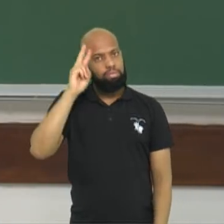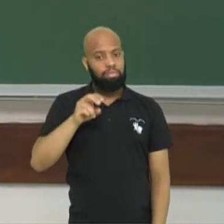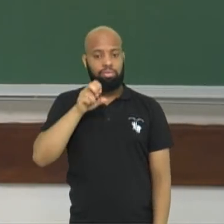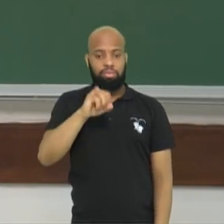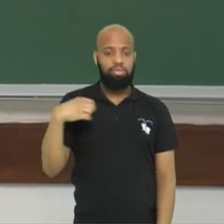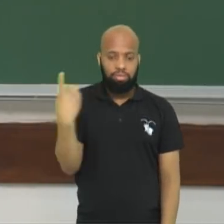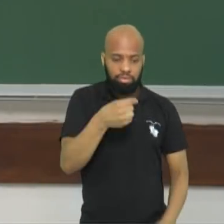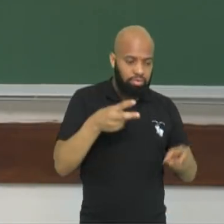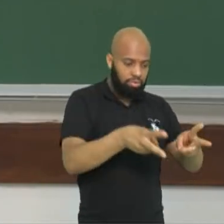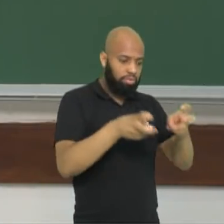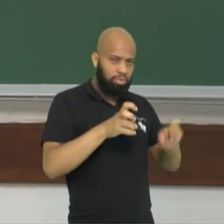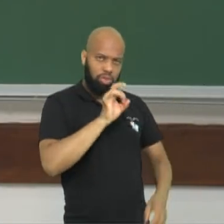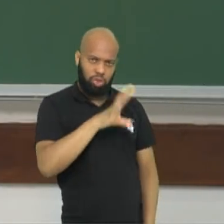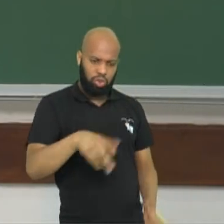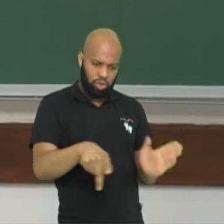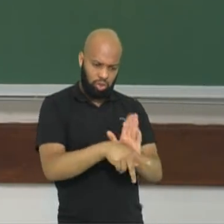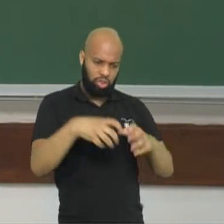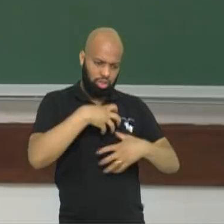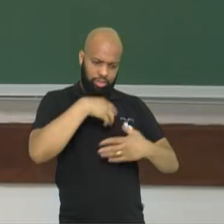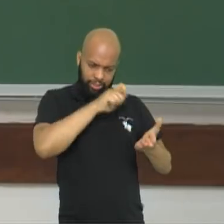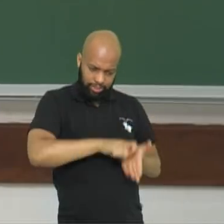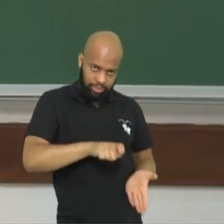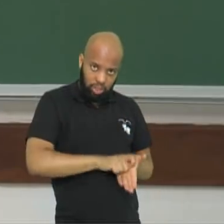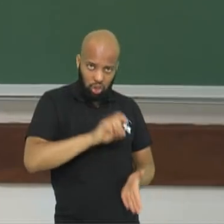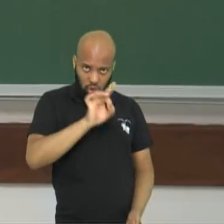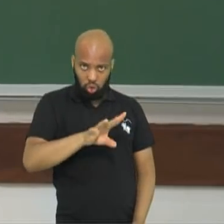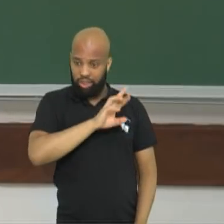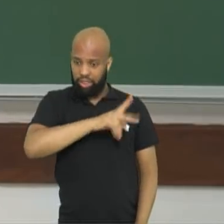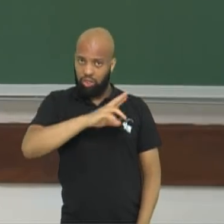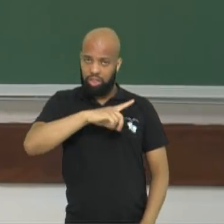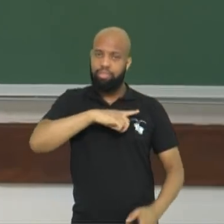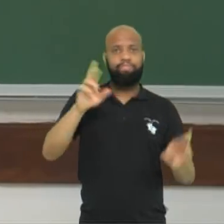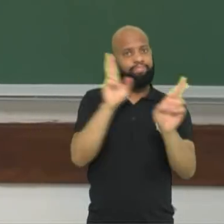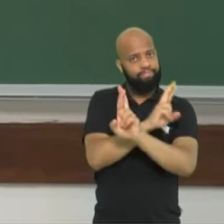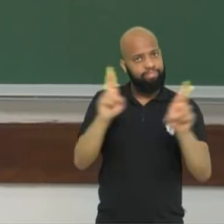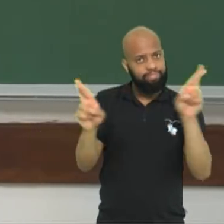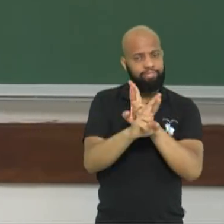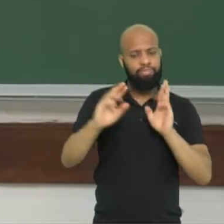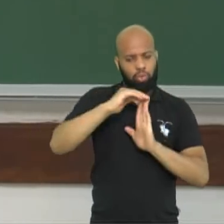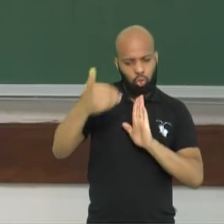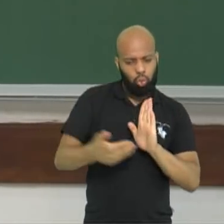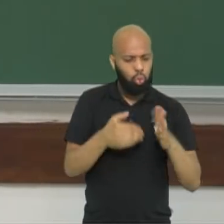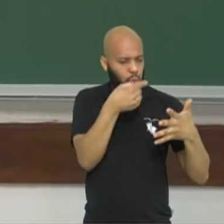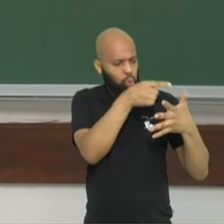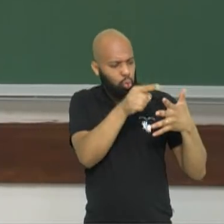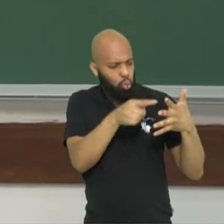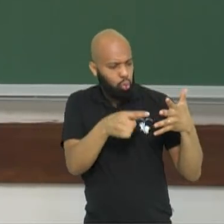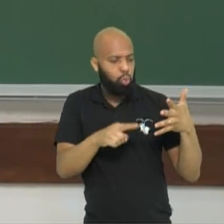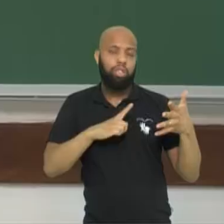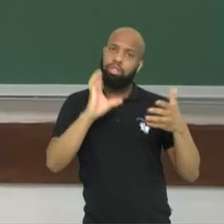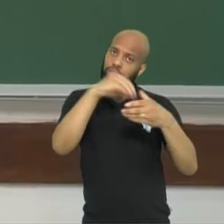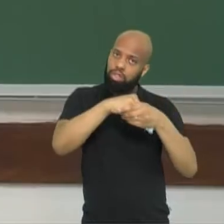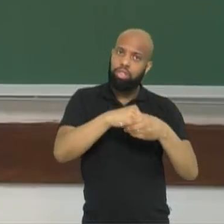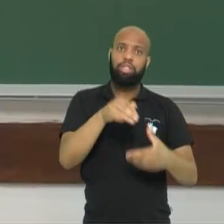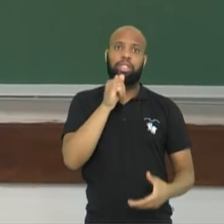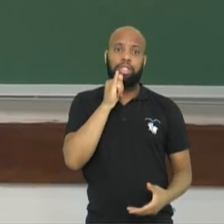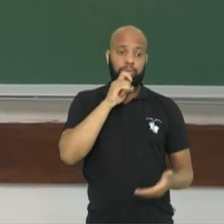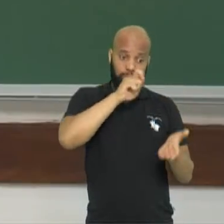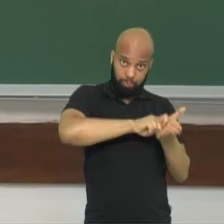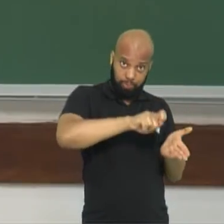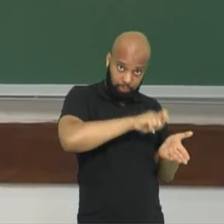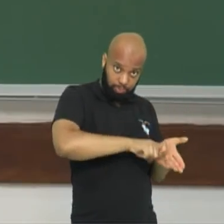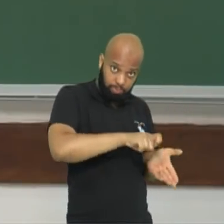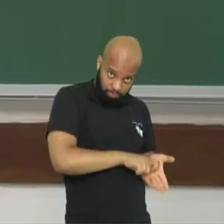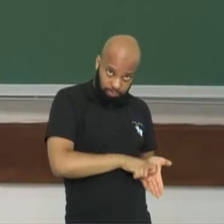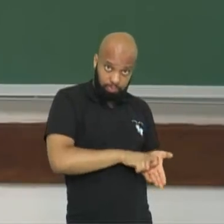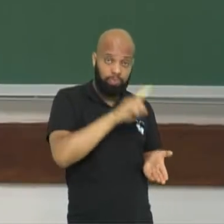nós observarmos apenas a parte escrita. Nós temos que fazer essa relação de todos os elementos, tanto dos elementos verbais, que são